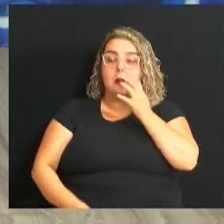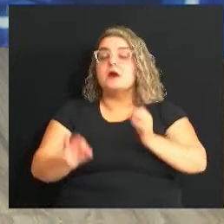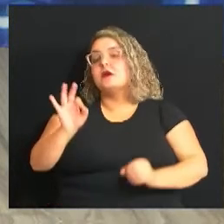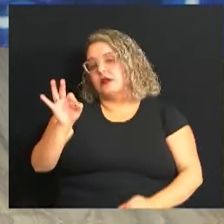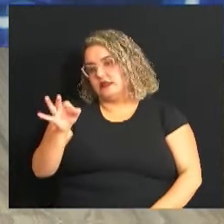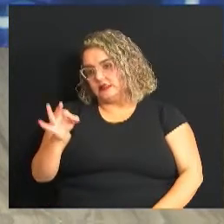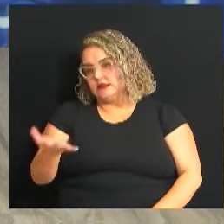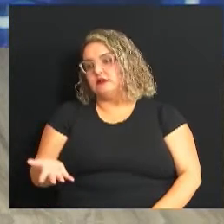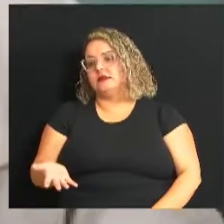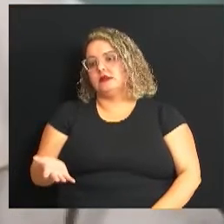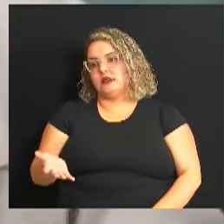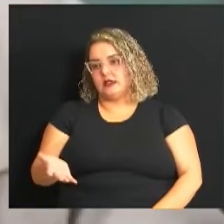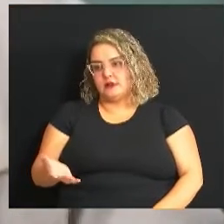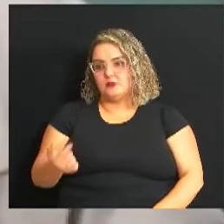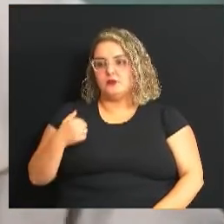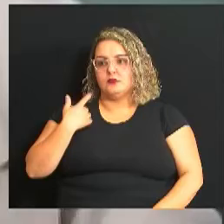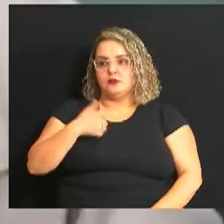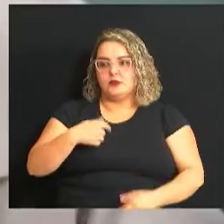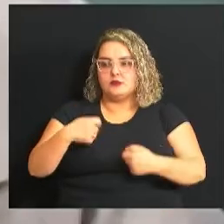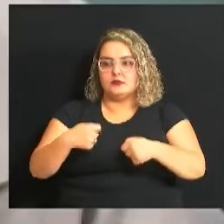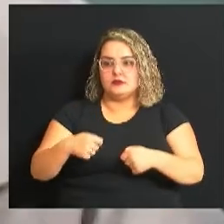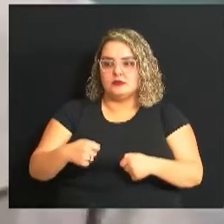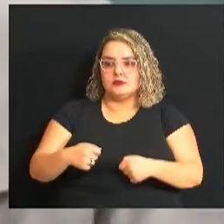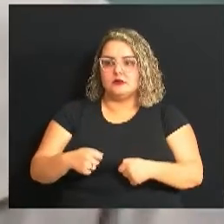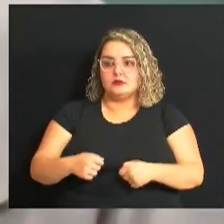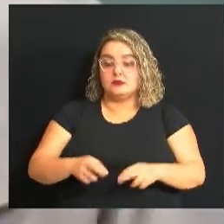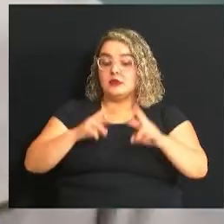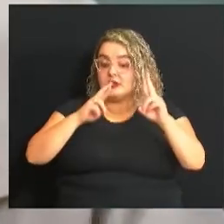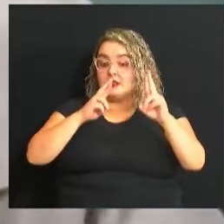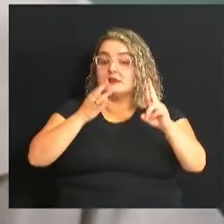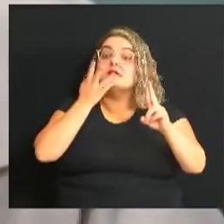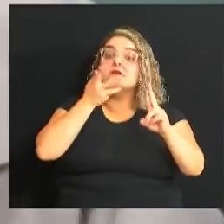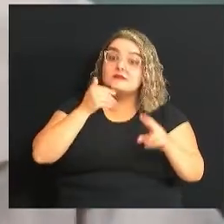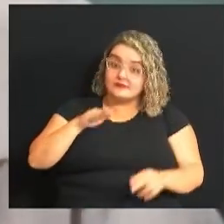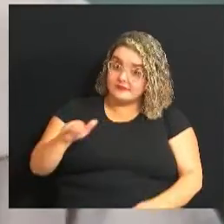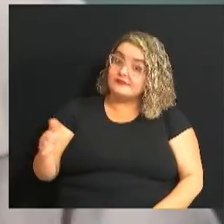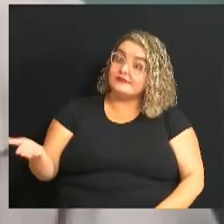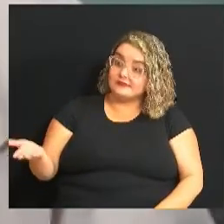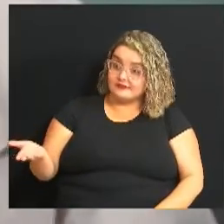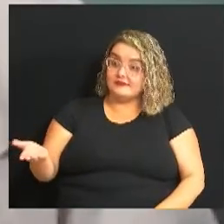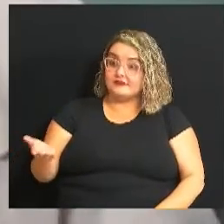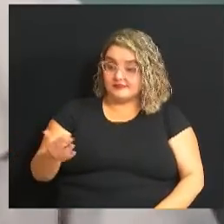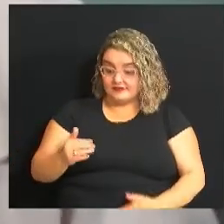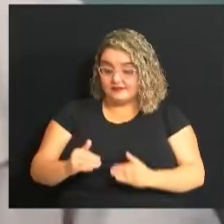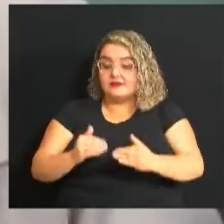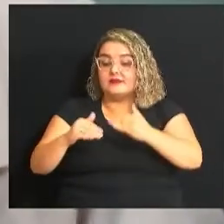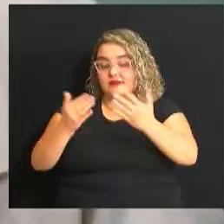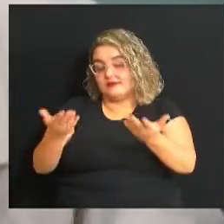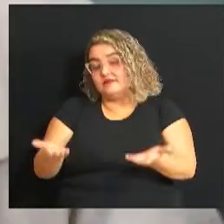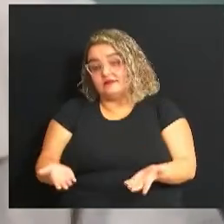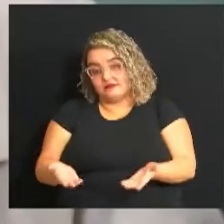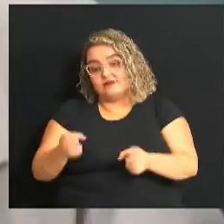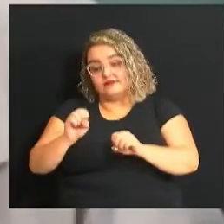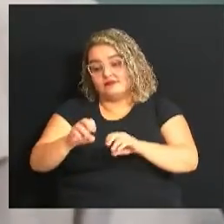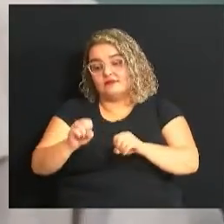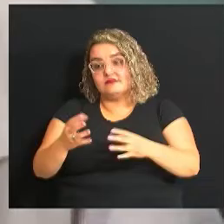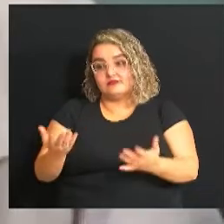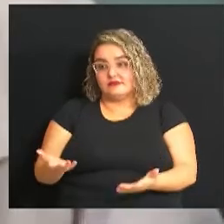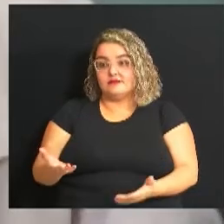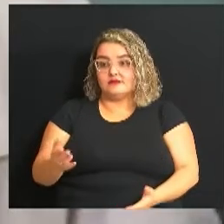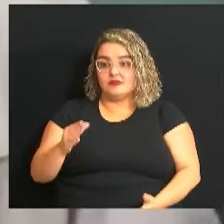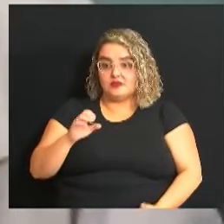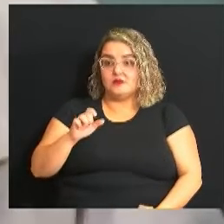Exatamente, exatamente. A gente precisa depositar grande esperança nas crianças e formá-las para isso, né? Sobre a cegueira